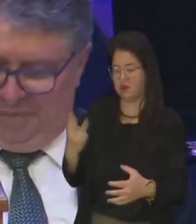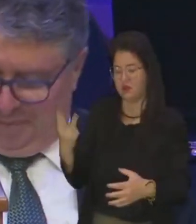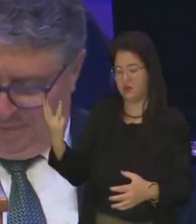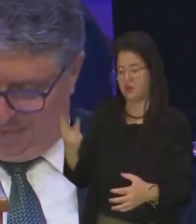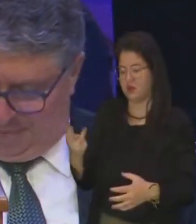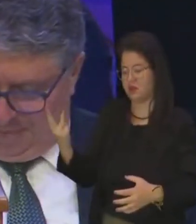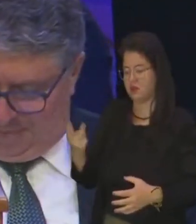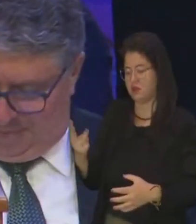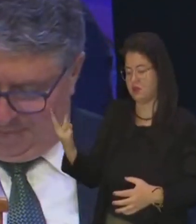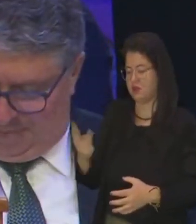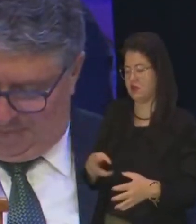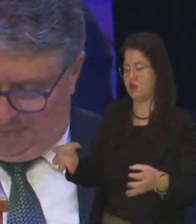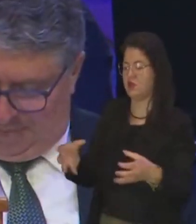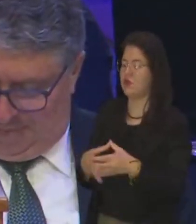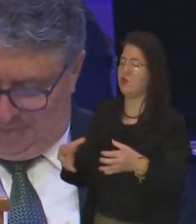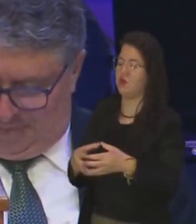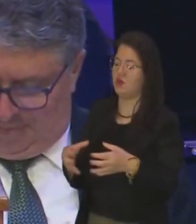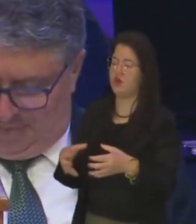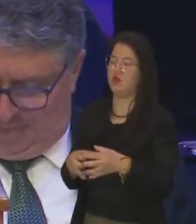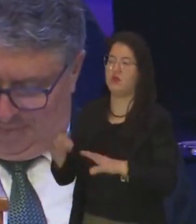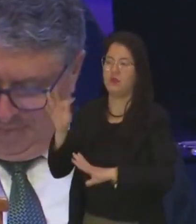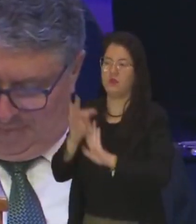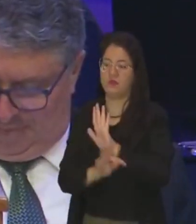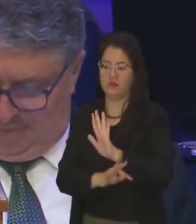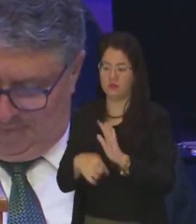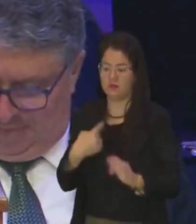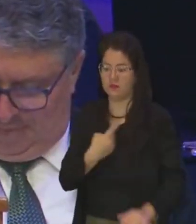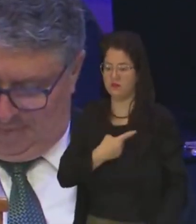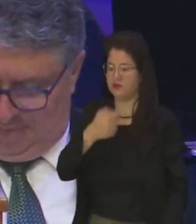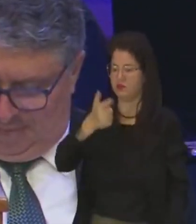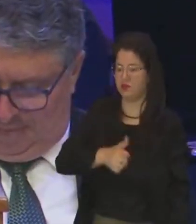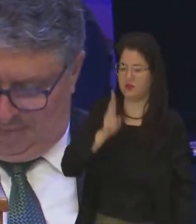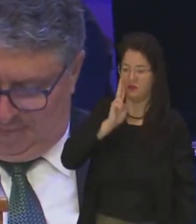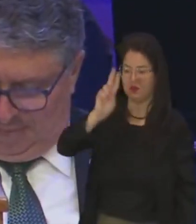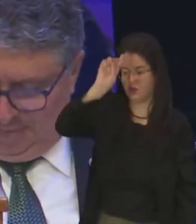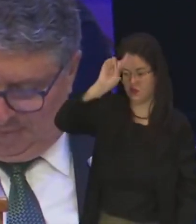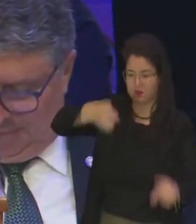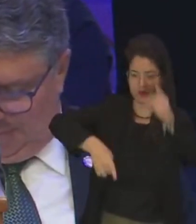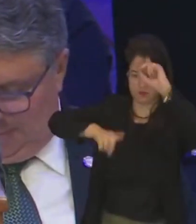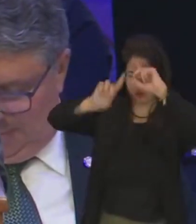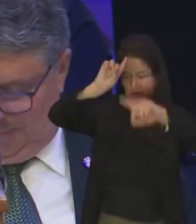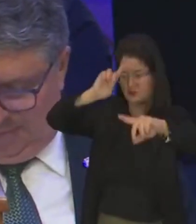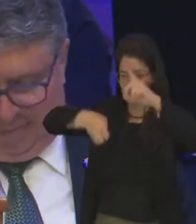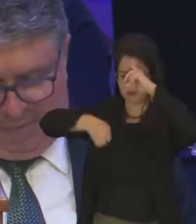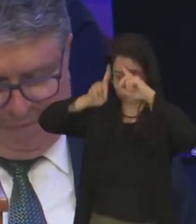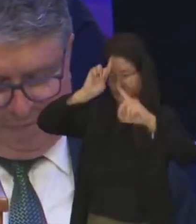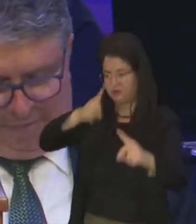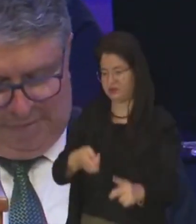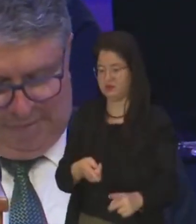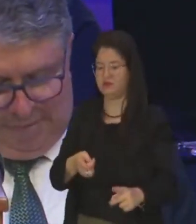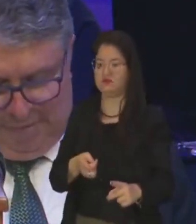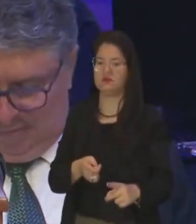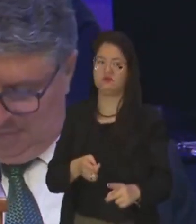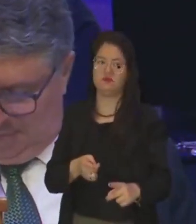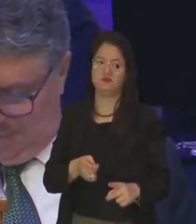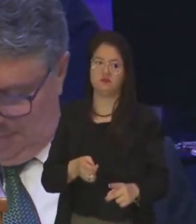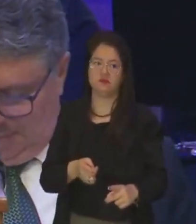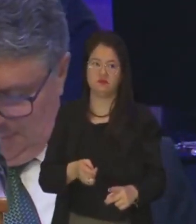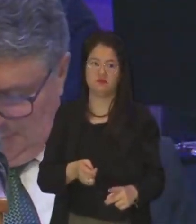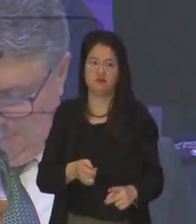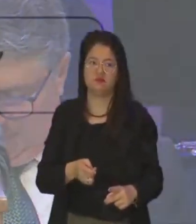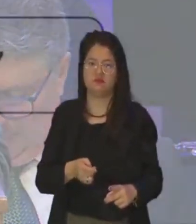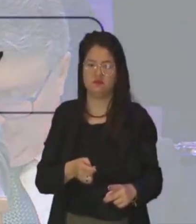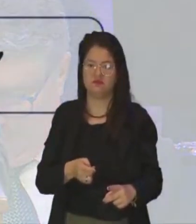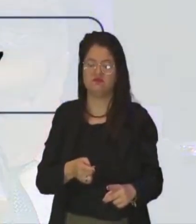aí, terceira divisão do texto, nós temos de novo ordens, mandamentos, não é?